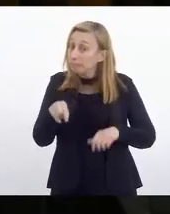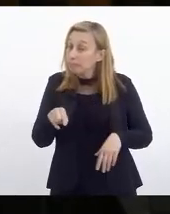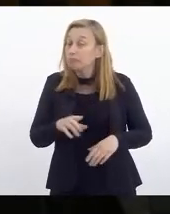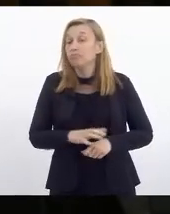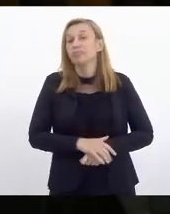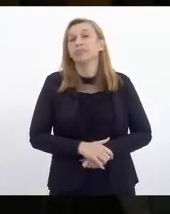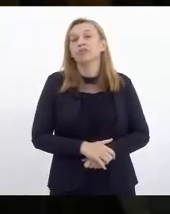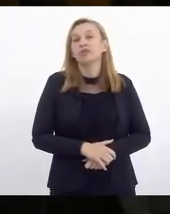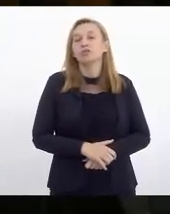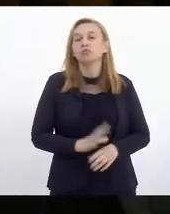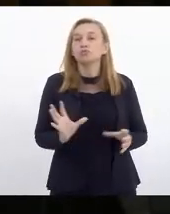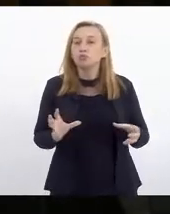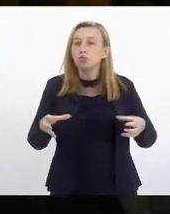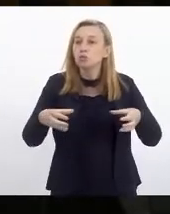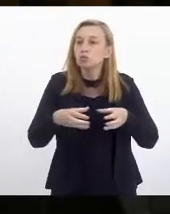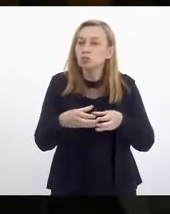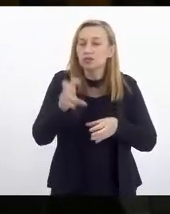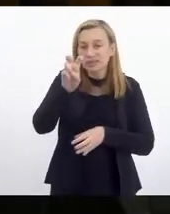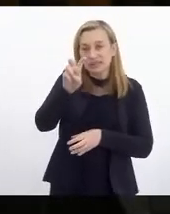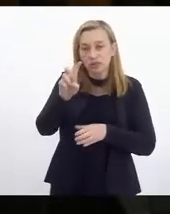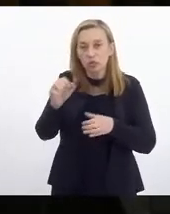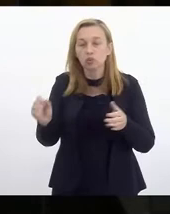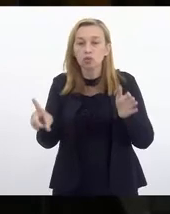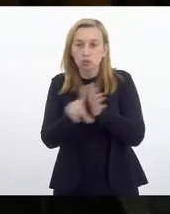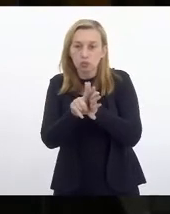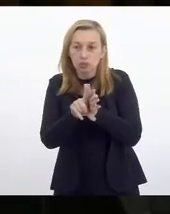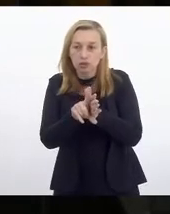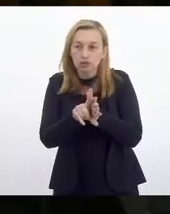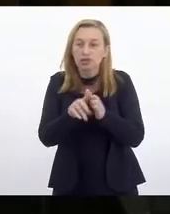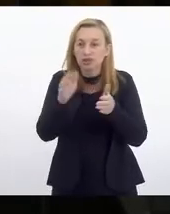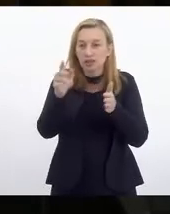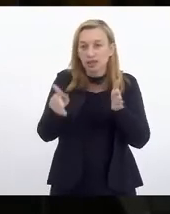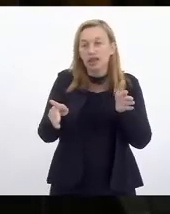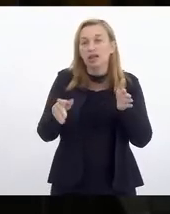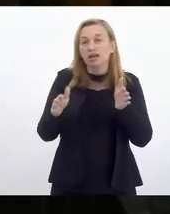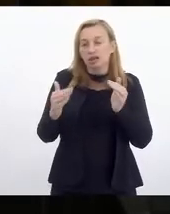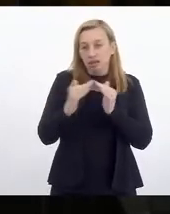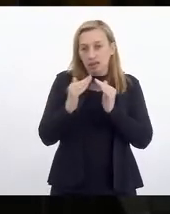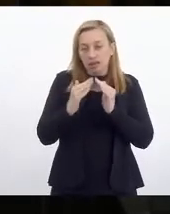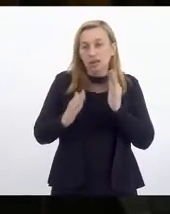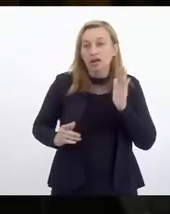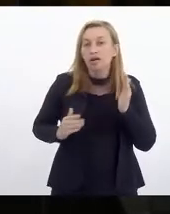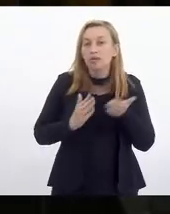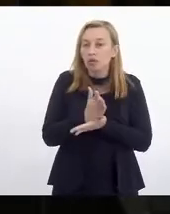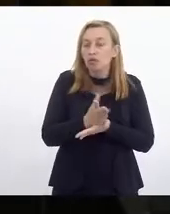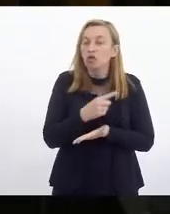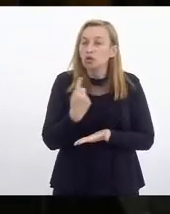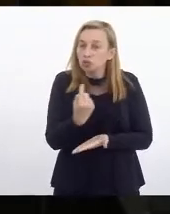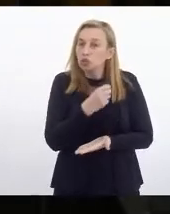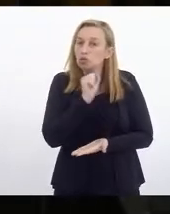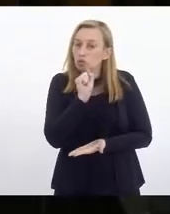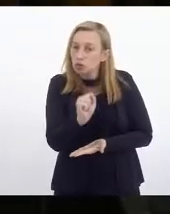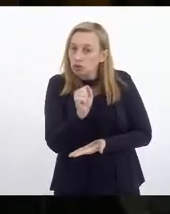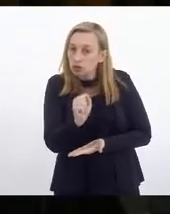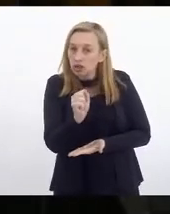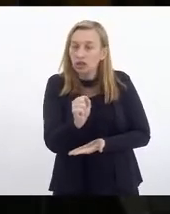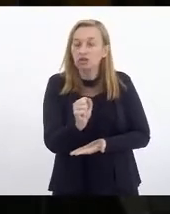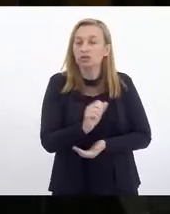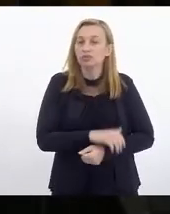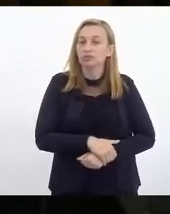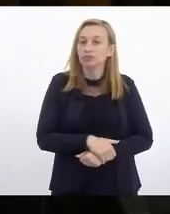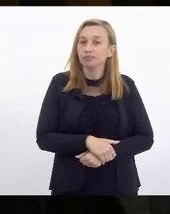que, no conjunto das 5 leis que essa casa aprovou, para que nós pudéssemos